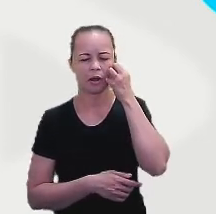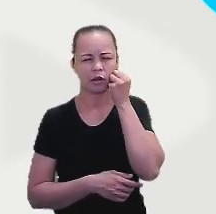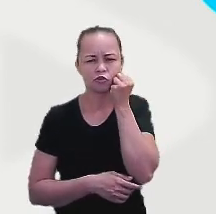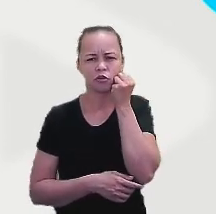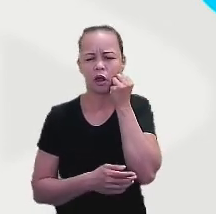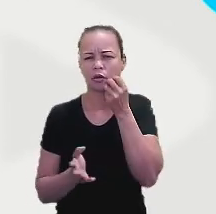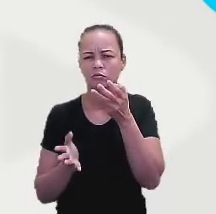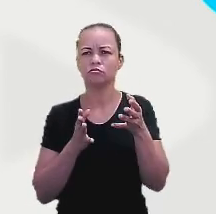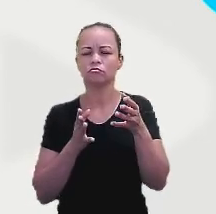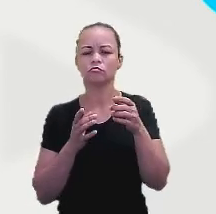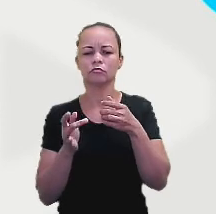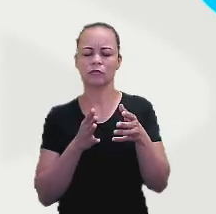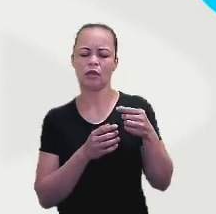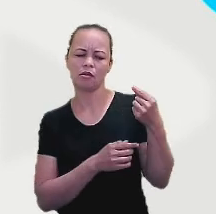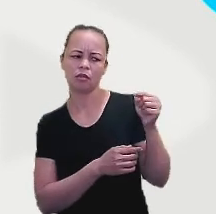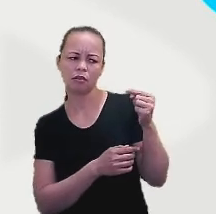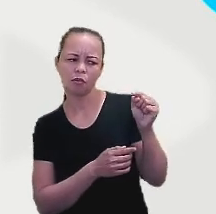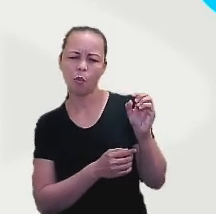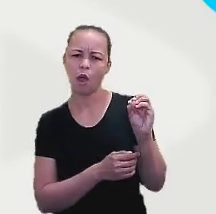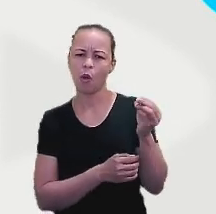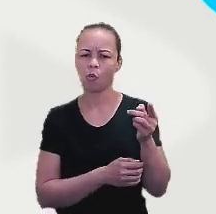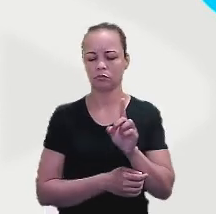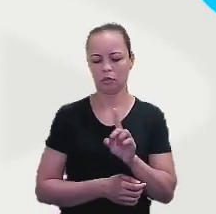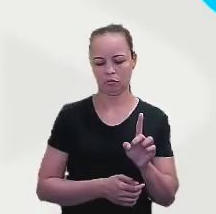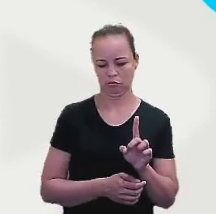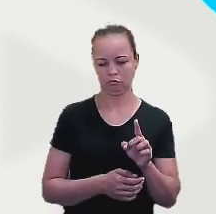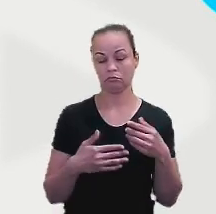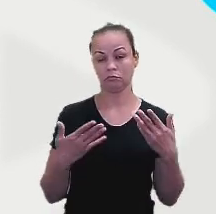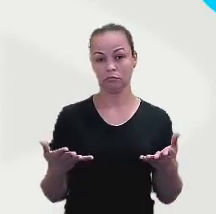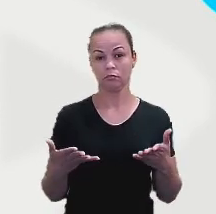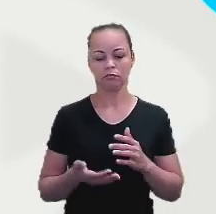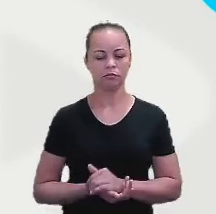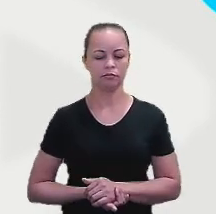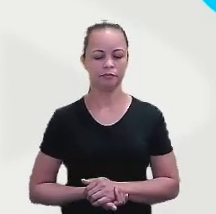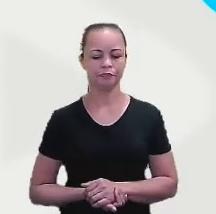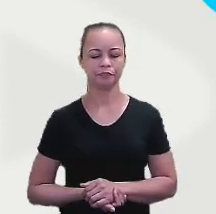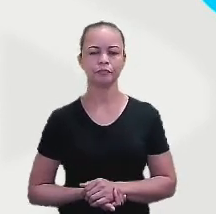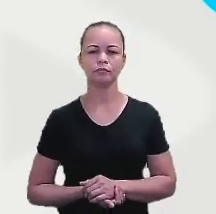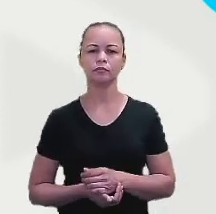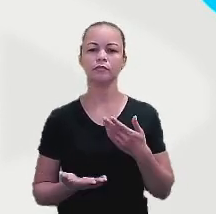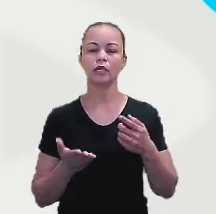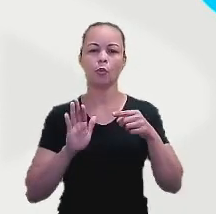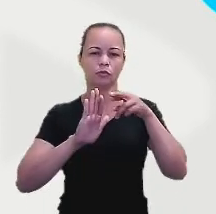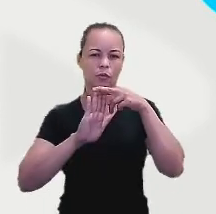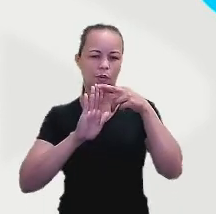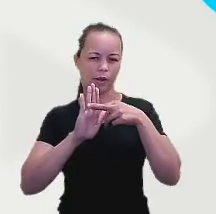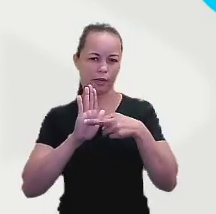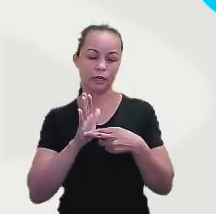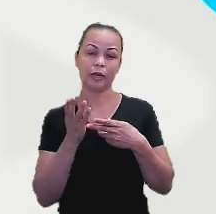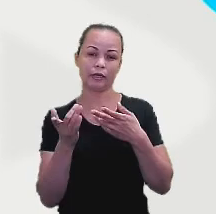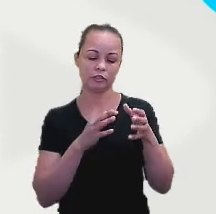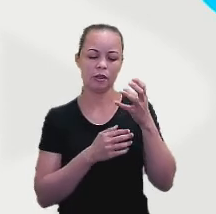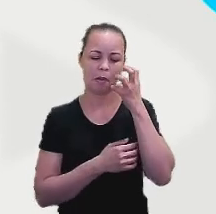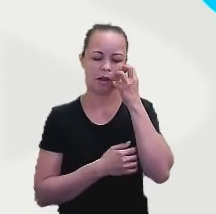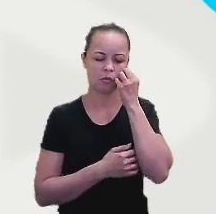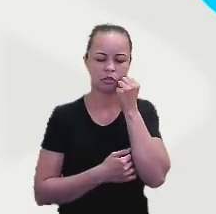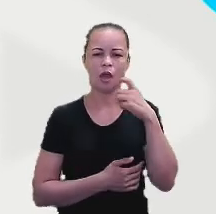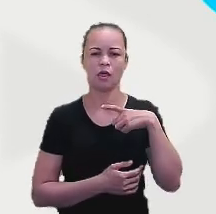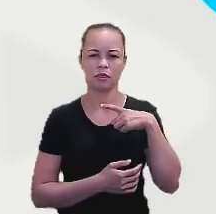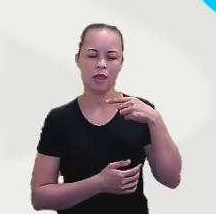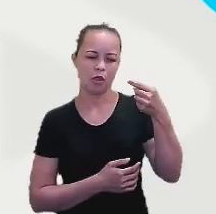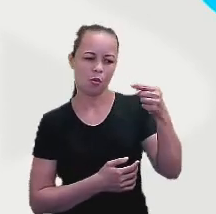dúvida. Acentuo ou não, graficamente, né? E aí a gente, de acordo com a regra, a gente vê que maracujá recebe acento, porque